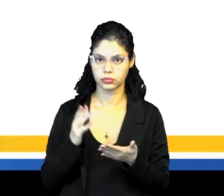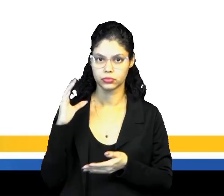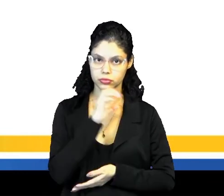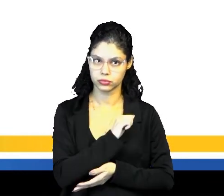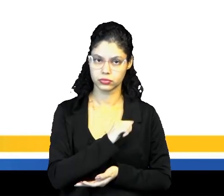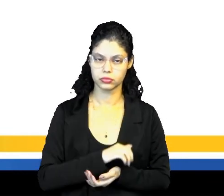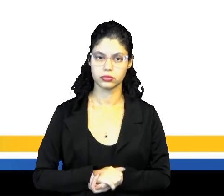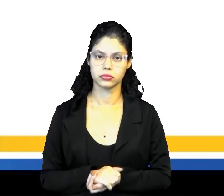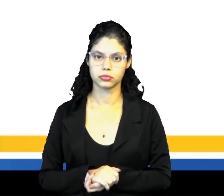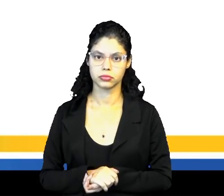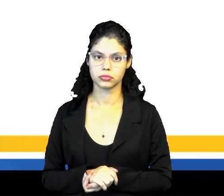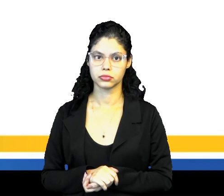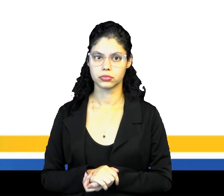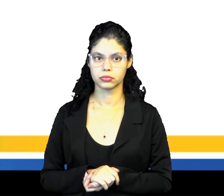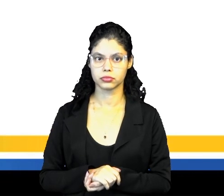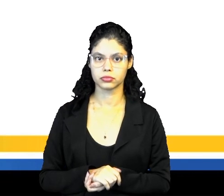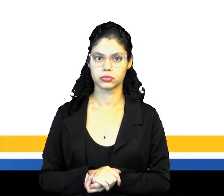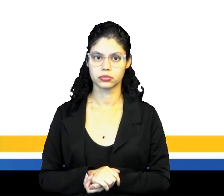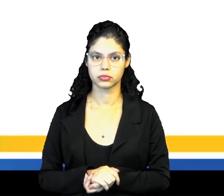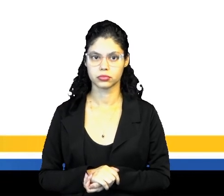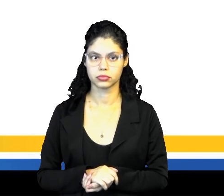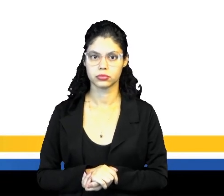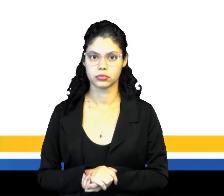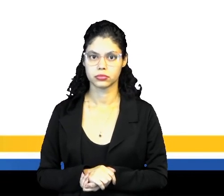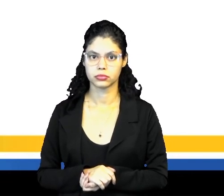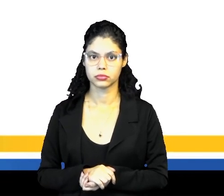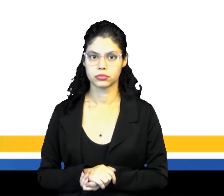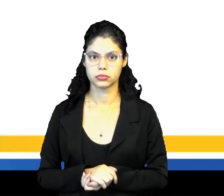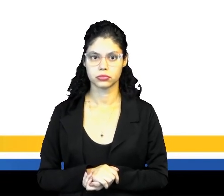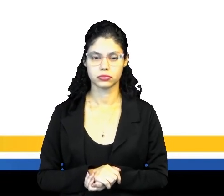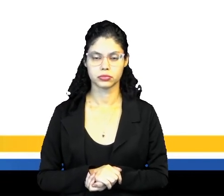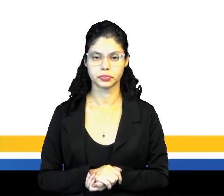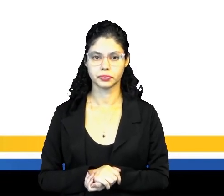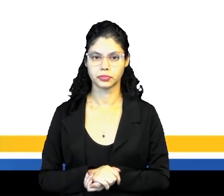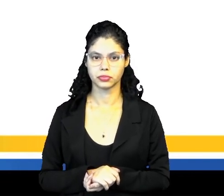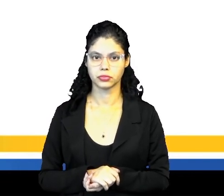voando, ok? No caso ali em relação às horas.